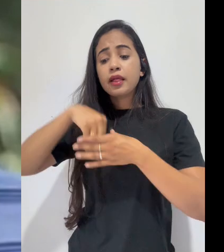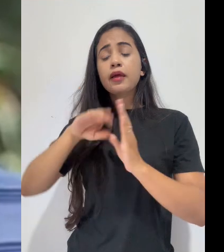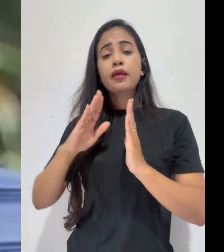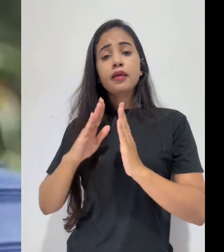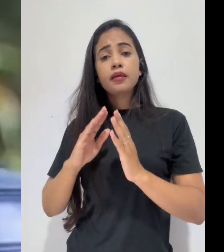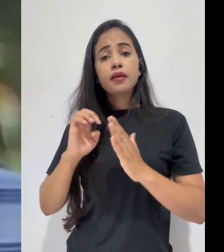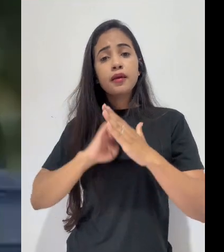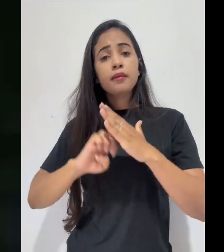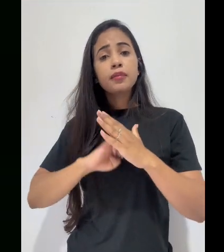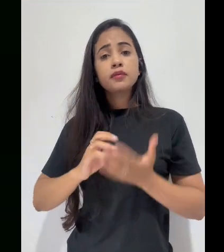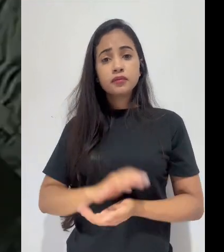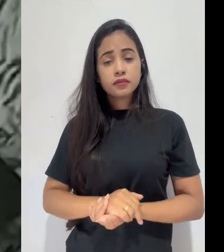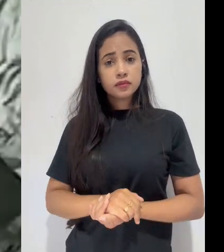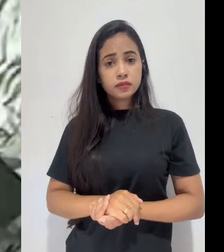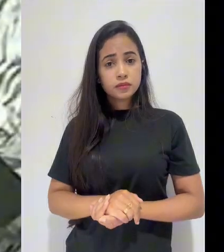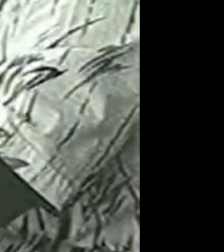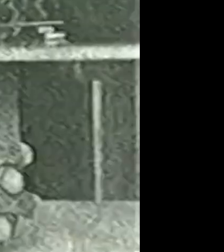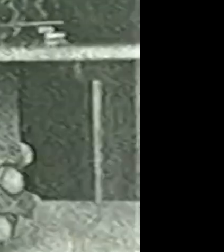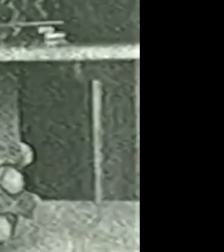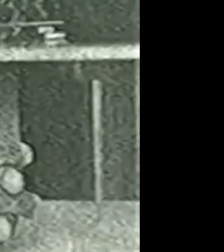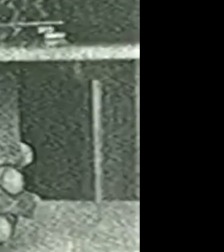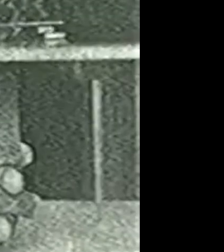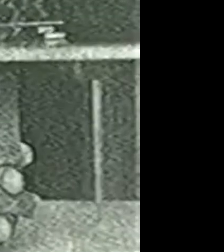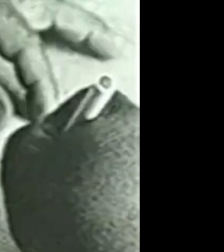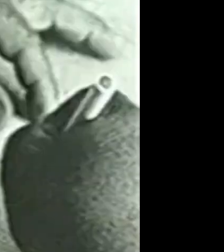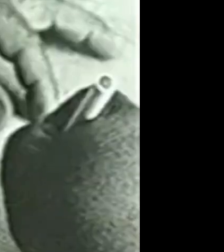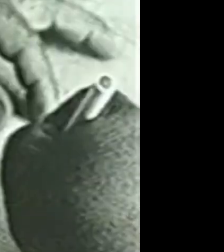o departamento.